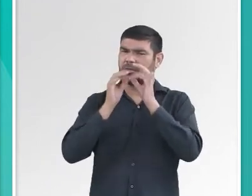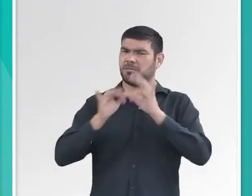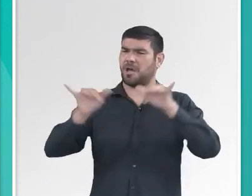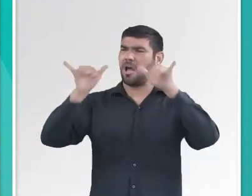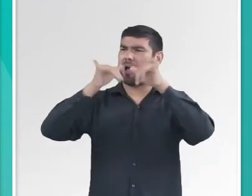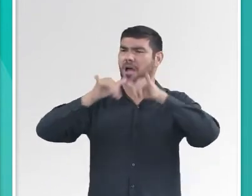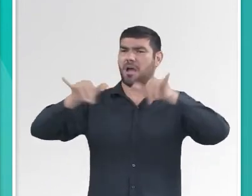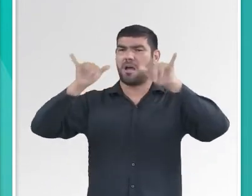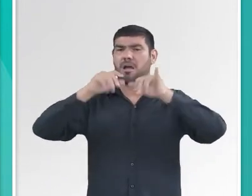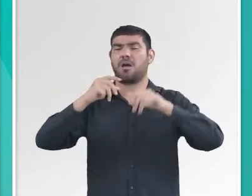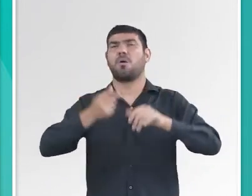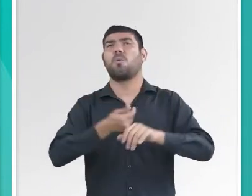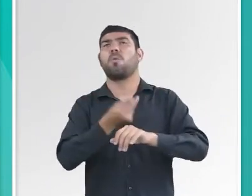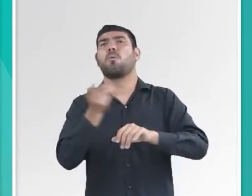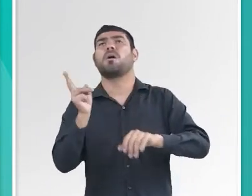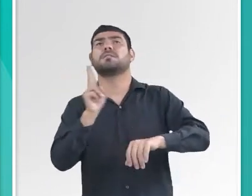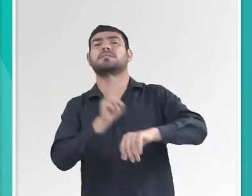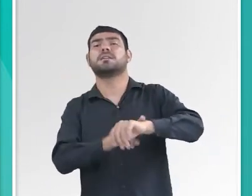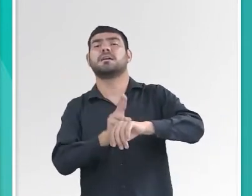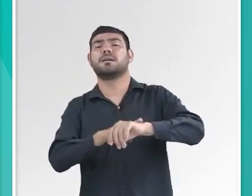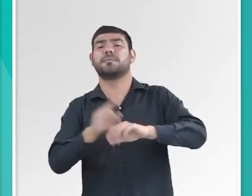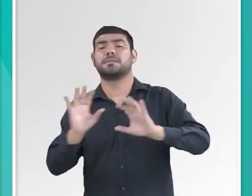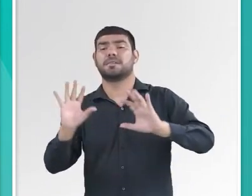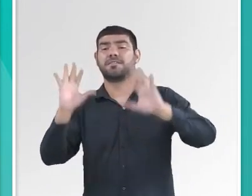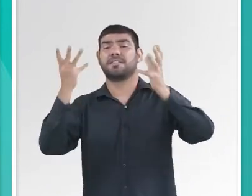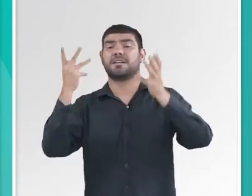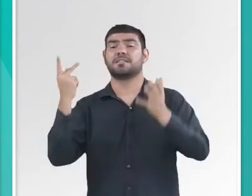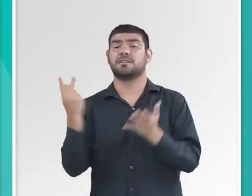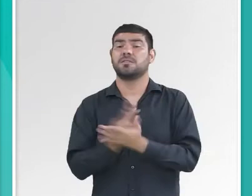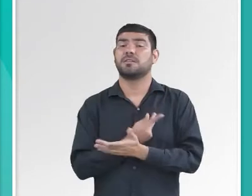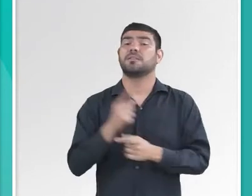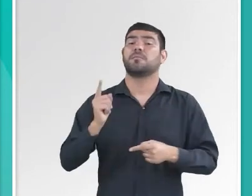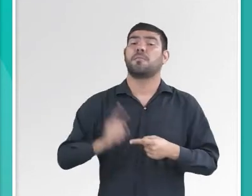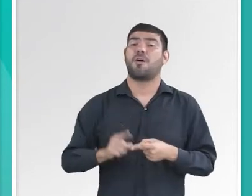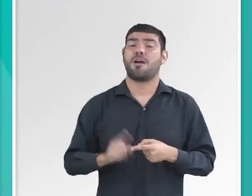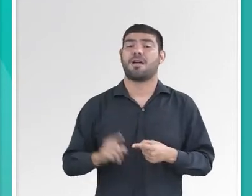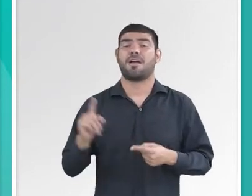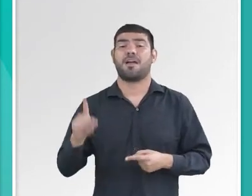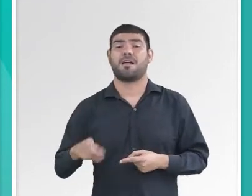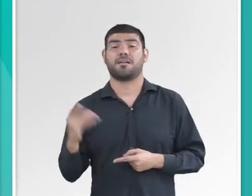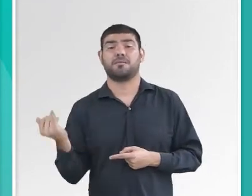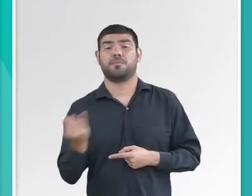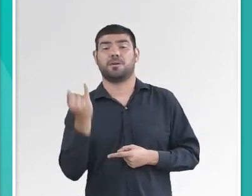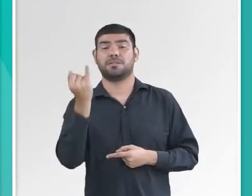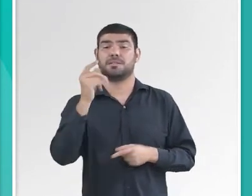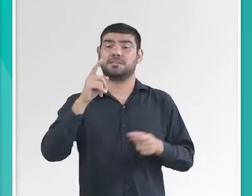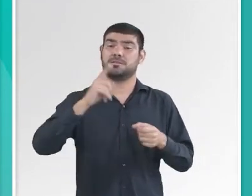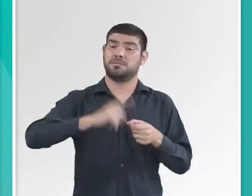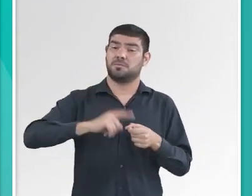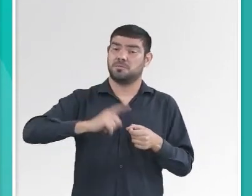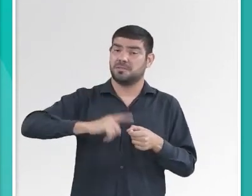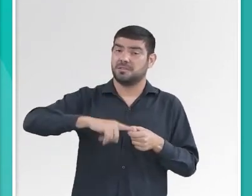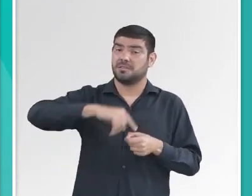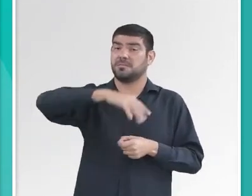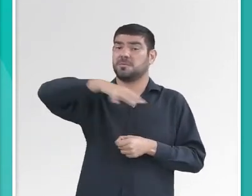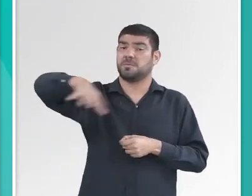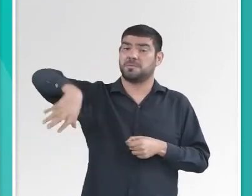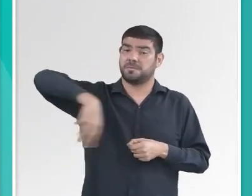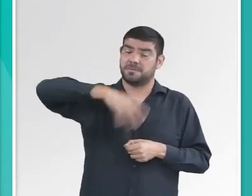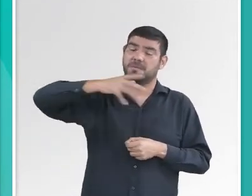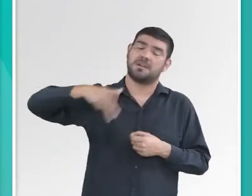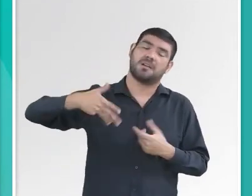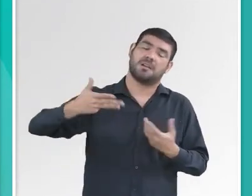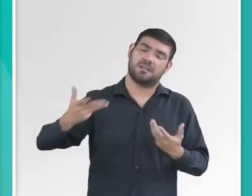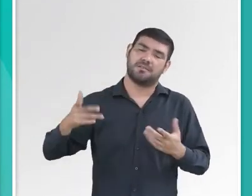essa festa acontece e por que ela é importante para o seu município. E aí, claro, vem